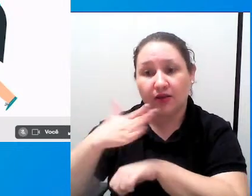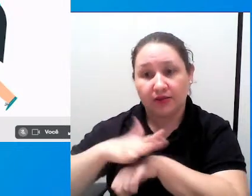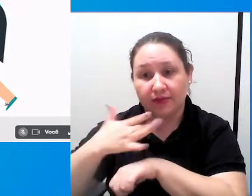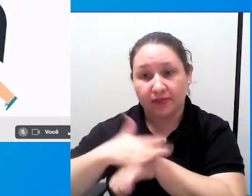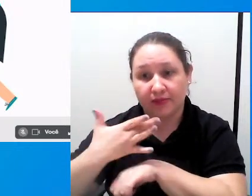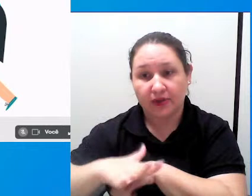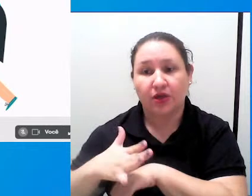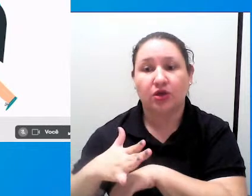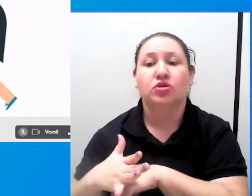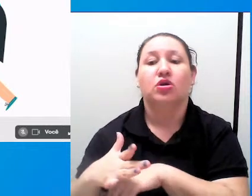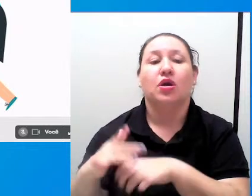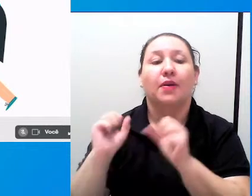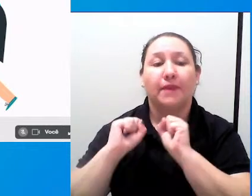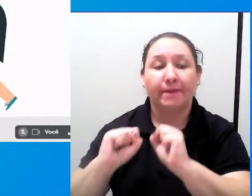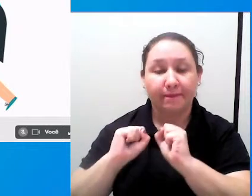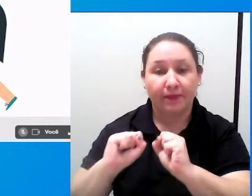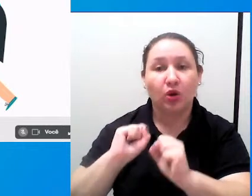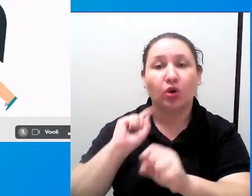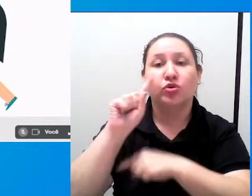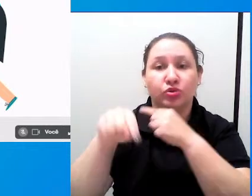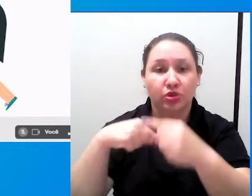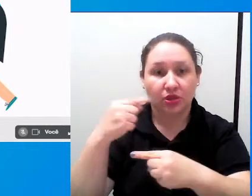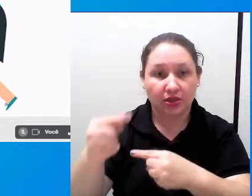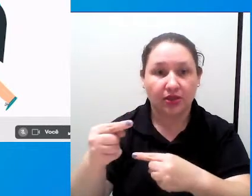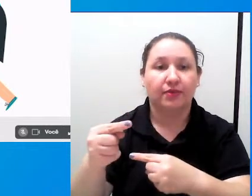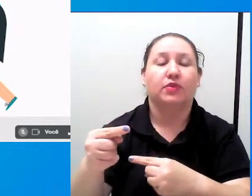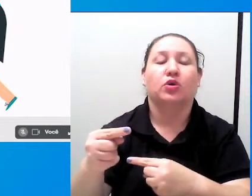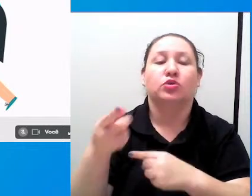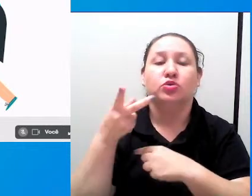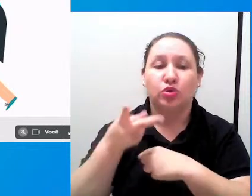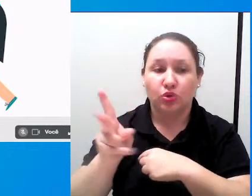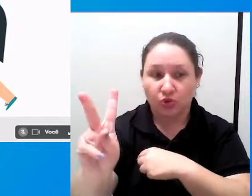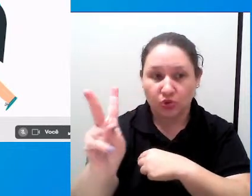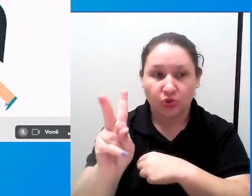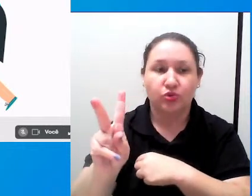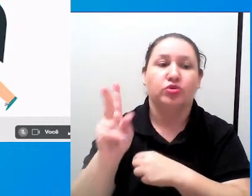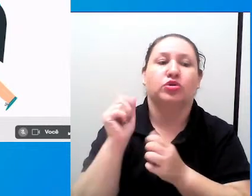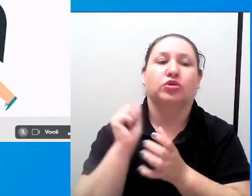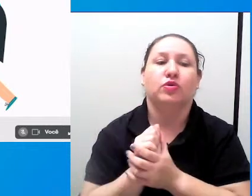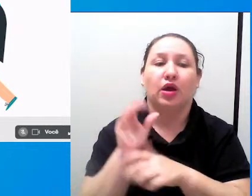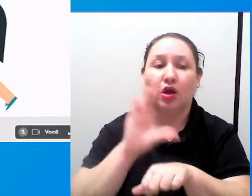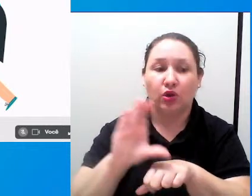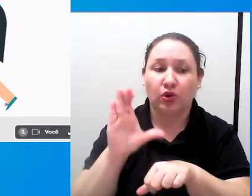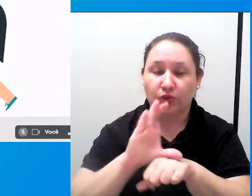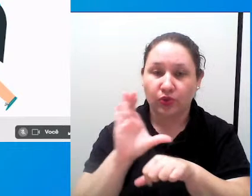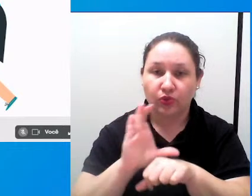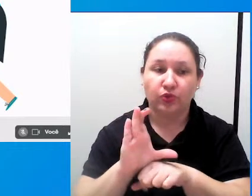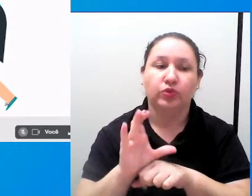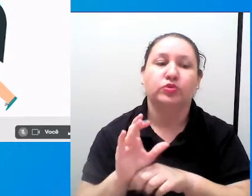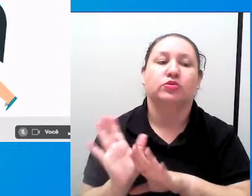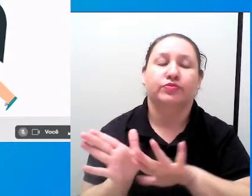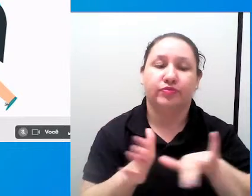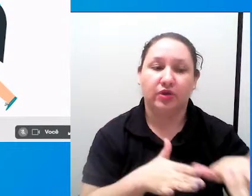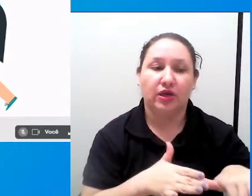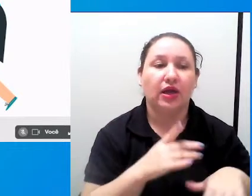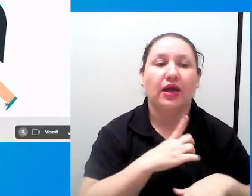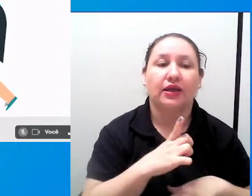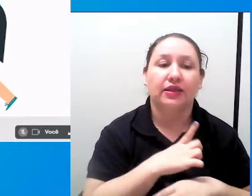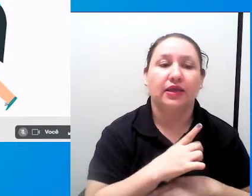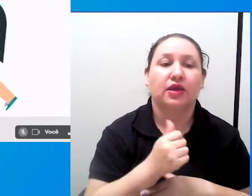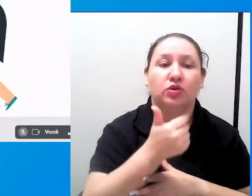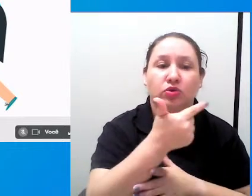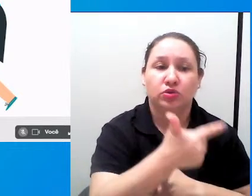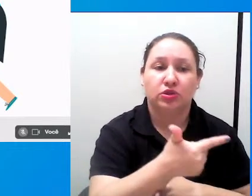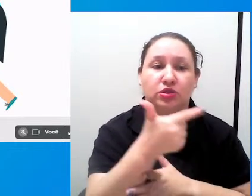acontecer naturalmente. E aí, a gente gerou 220 horas de carga horária de extensão, que a gente chama aqui de